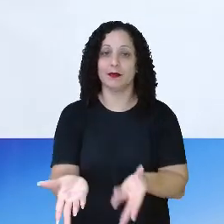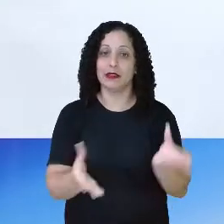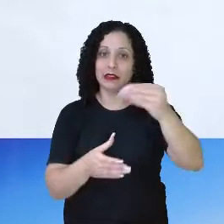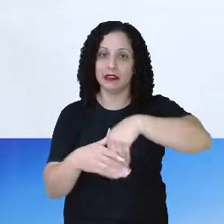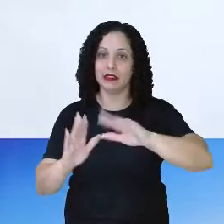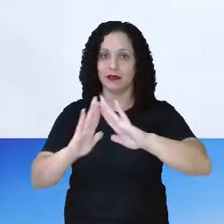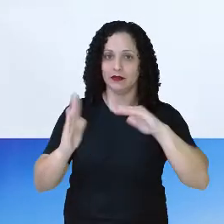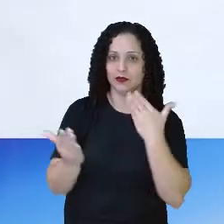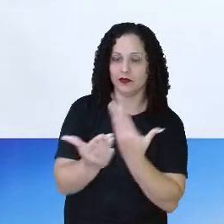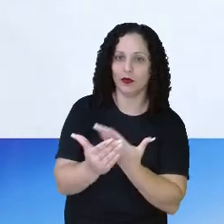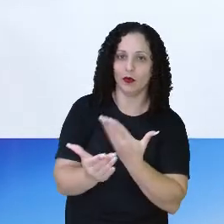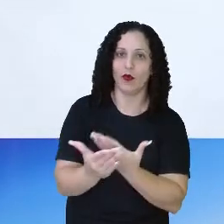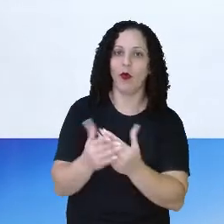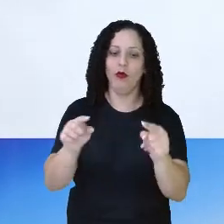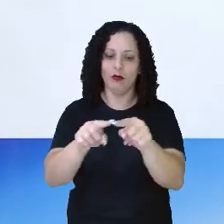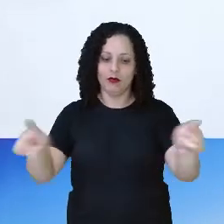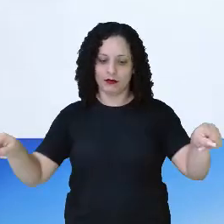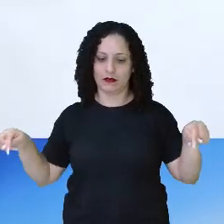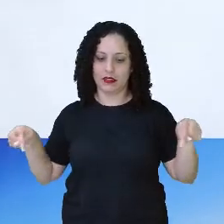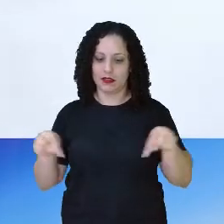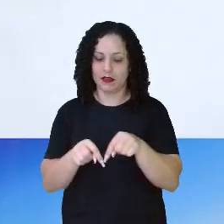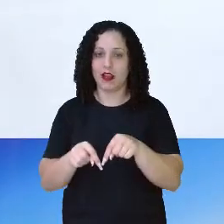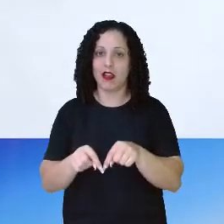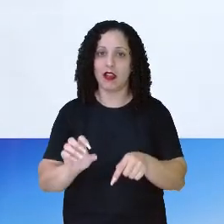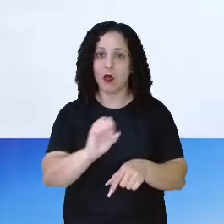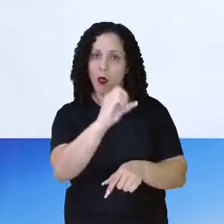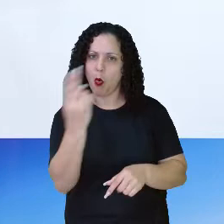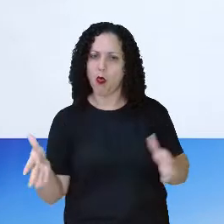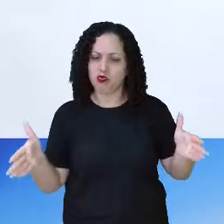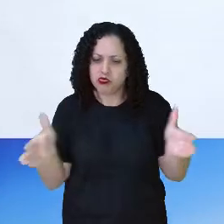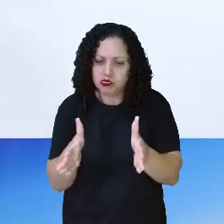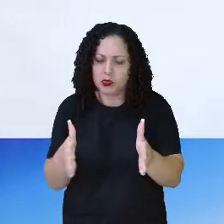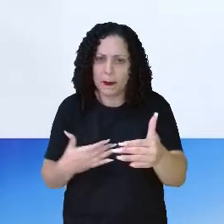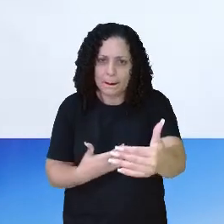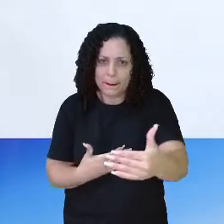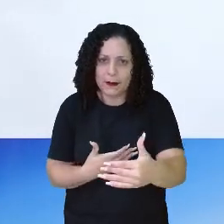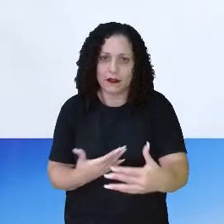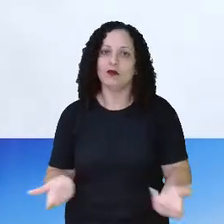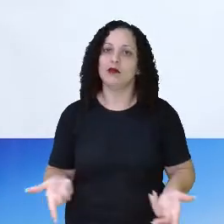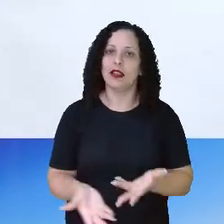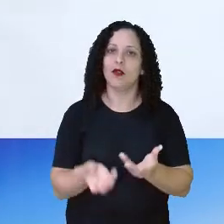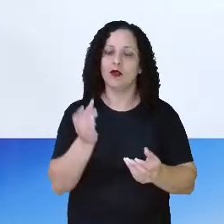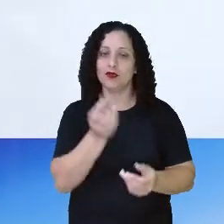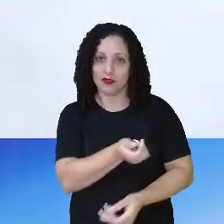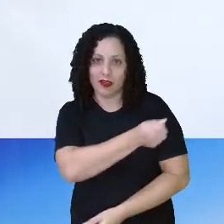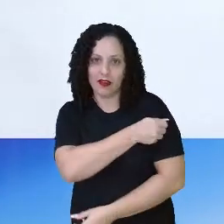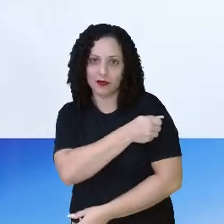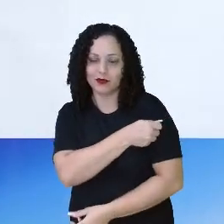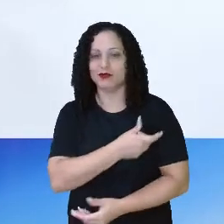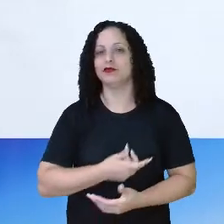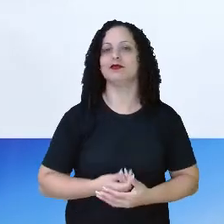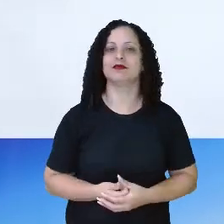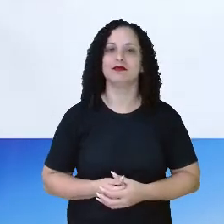própria sala, num grande espaço ou num pequeno espaço com esses estudantes.